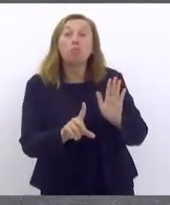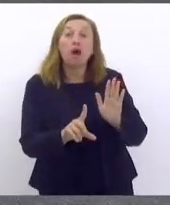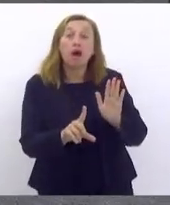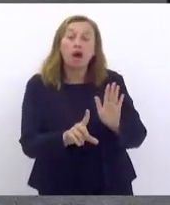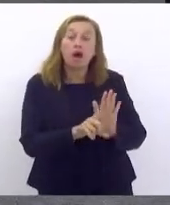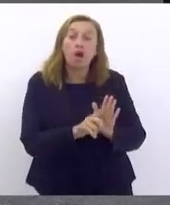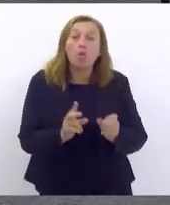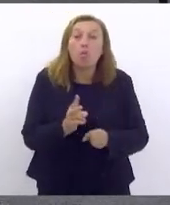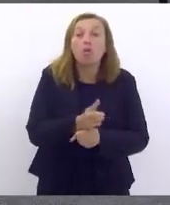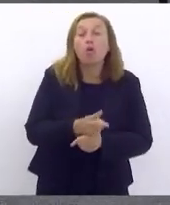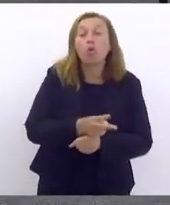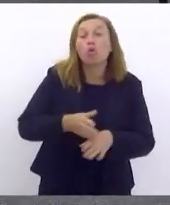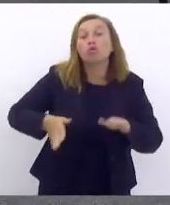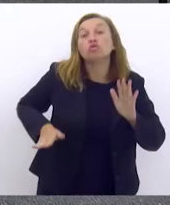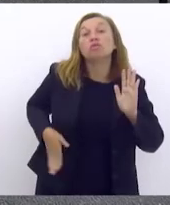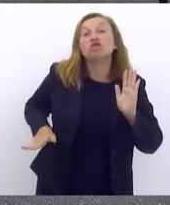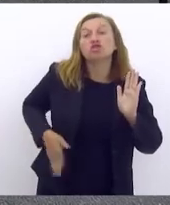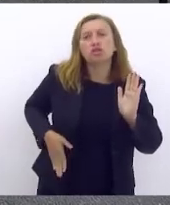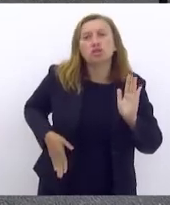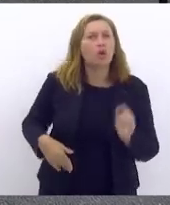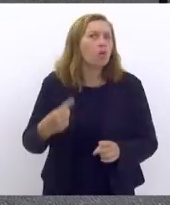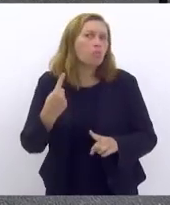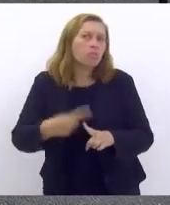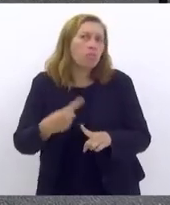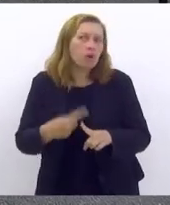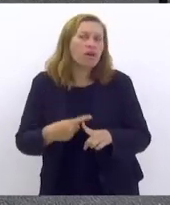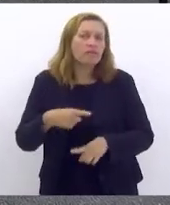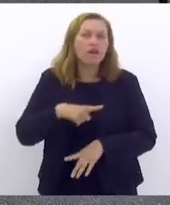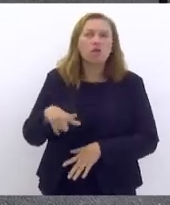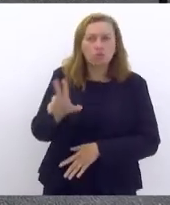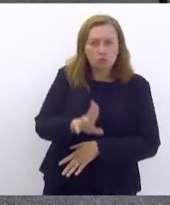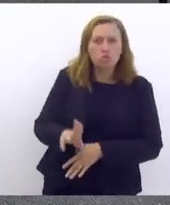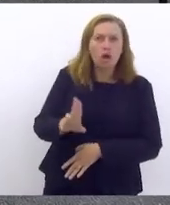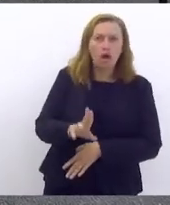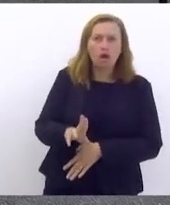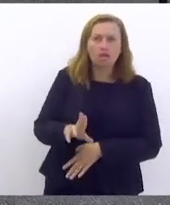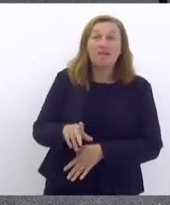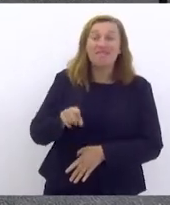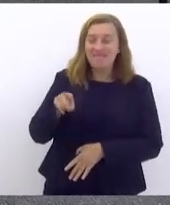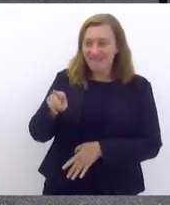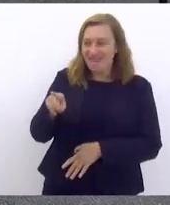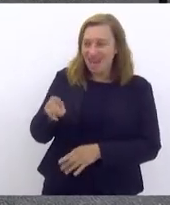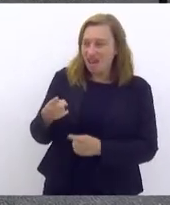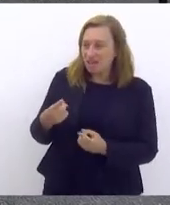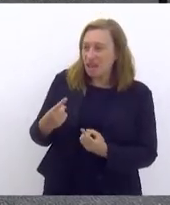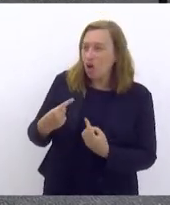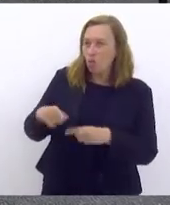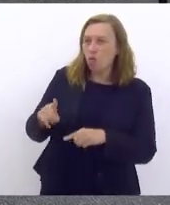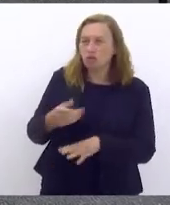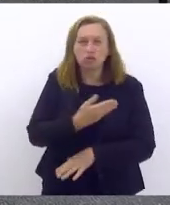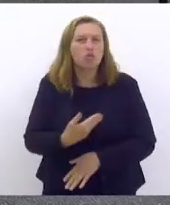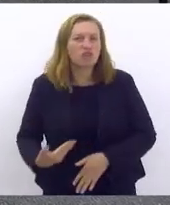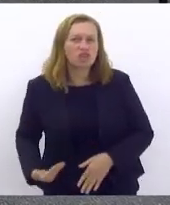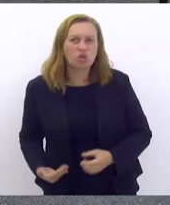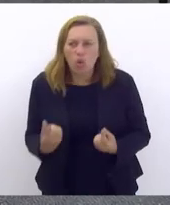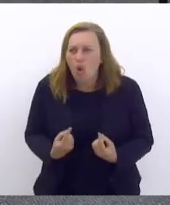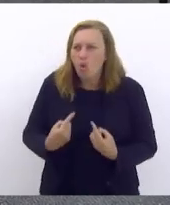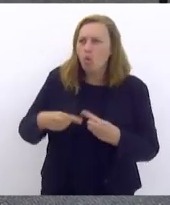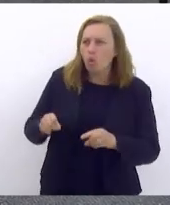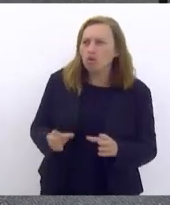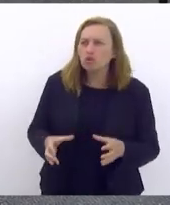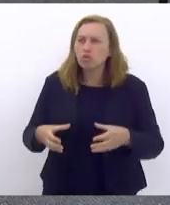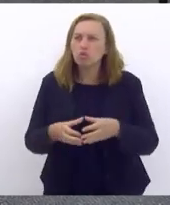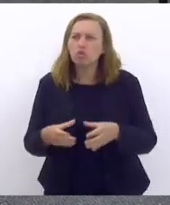Procura-se os traficantes, porque existem usuários. E ela que estava aqui atacando o governador, atacando as tropas